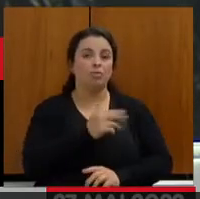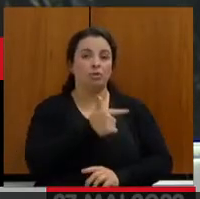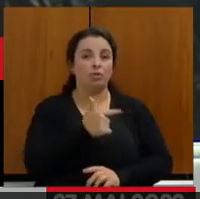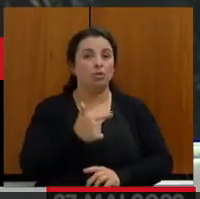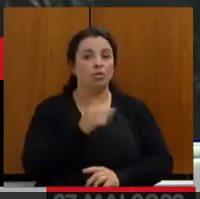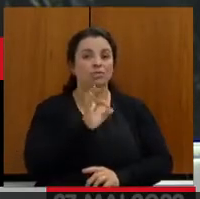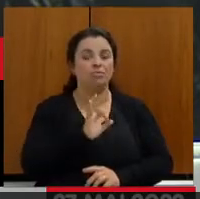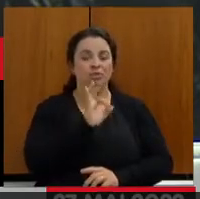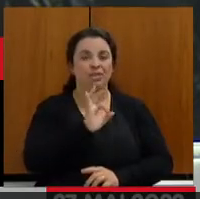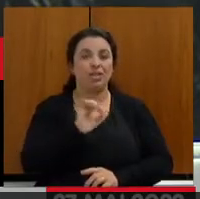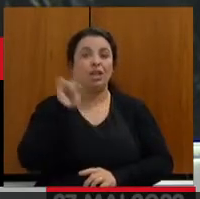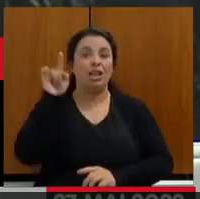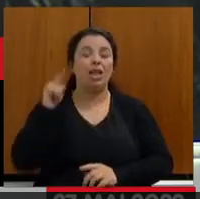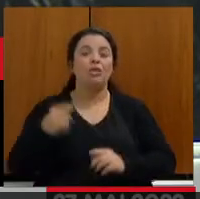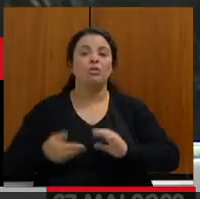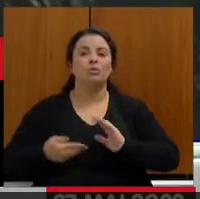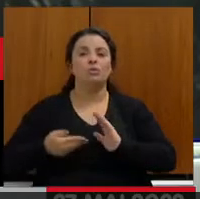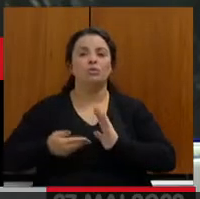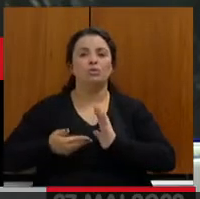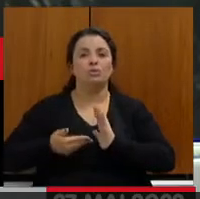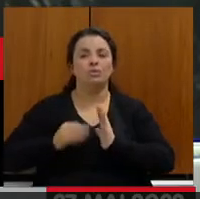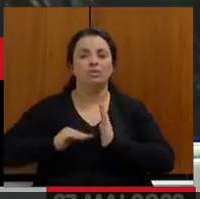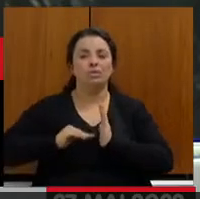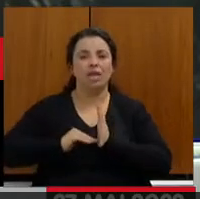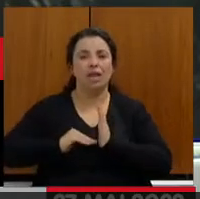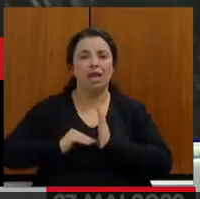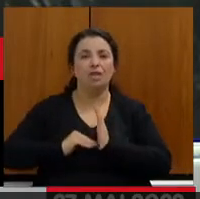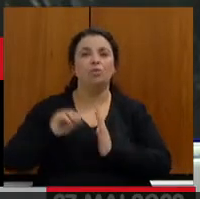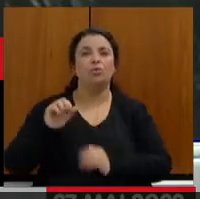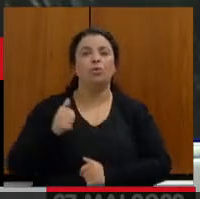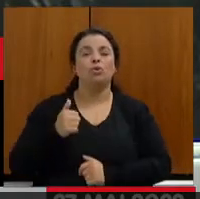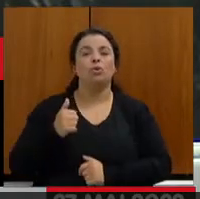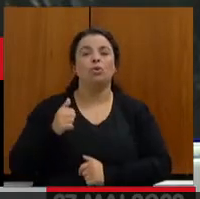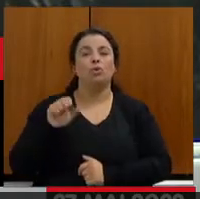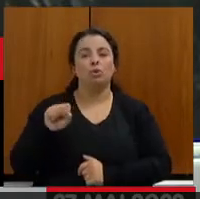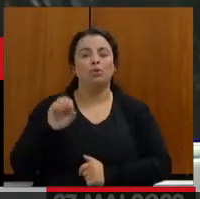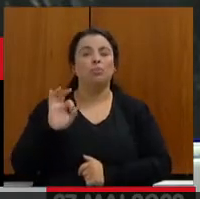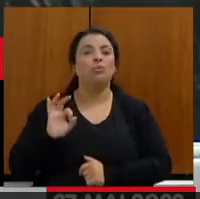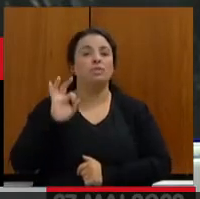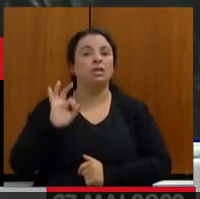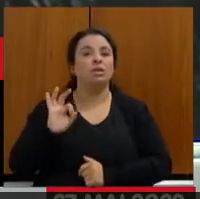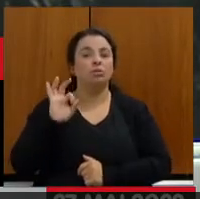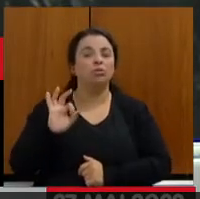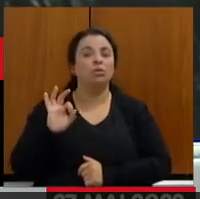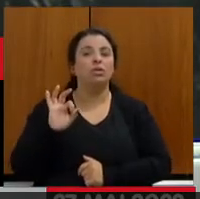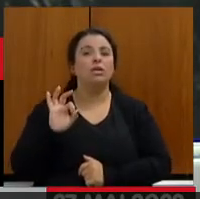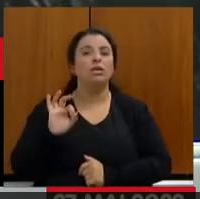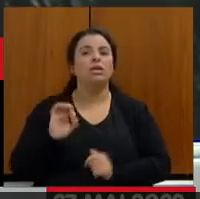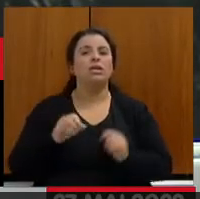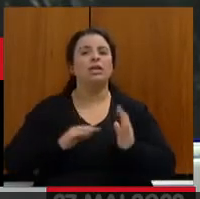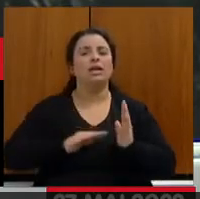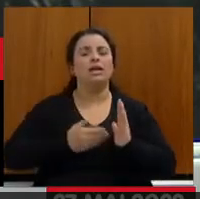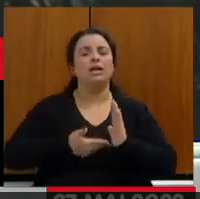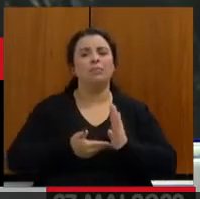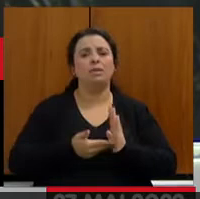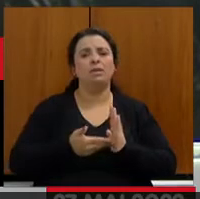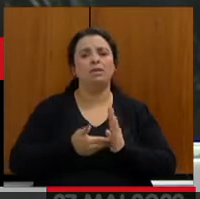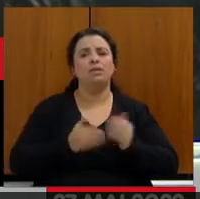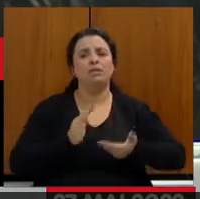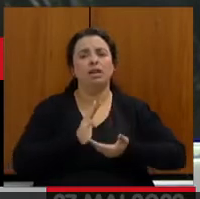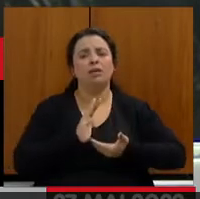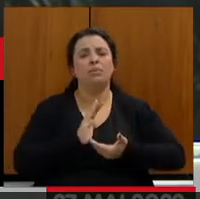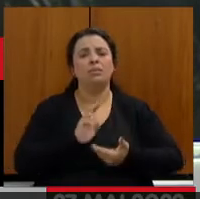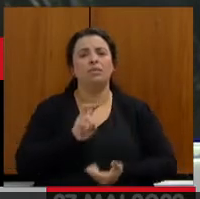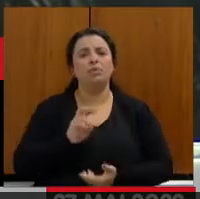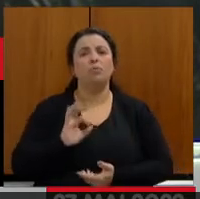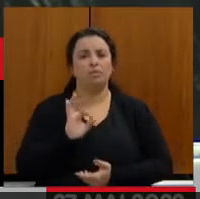quinze por cento na Câmara Federal precisamos mudar essa história porque quem não é visto não é lembrado e